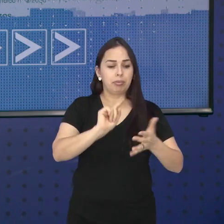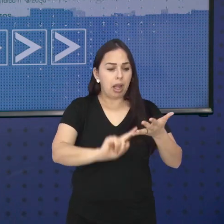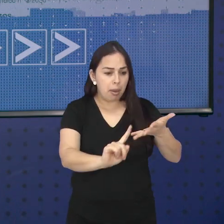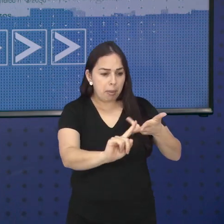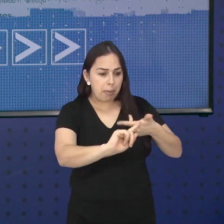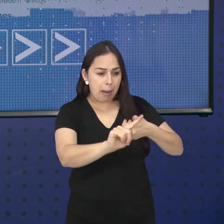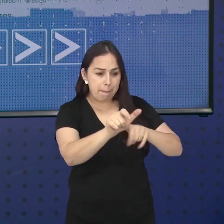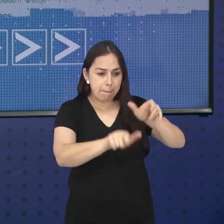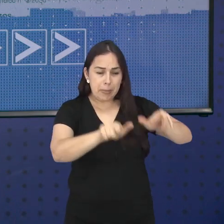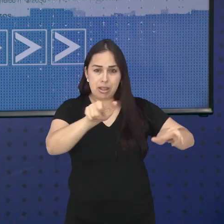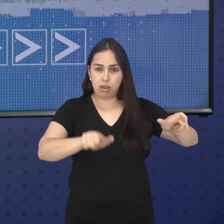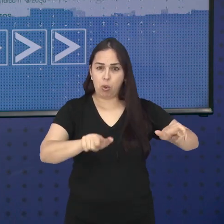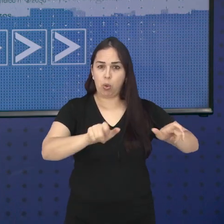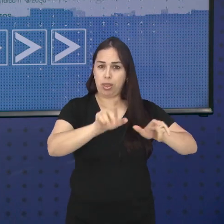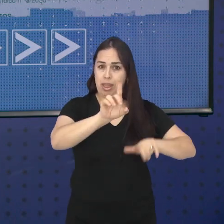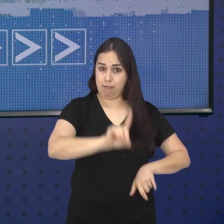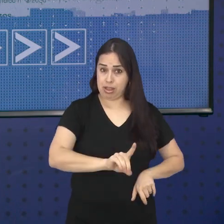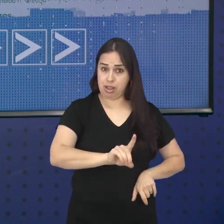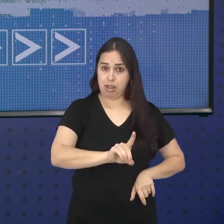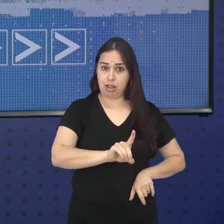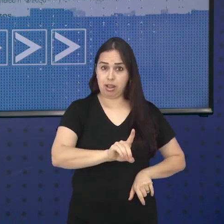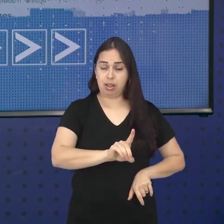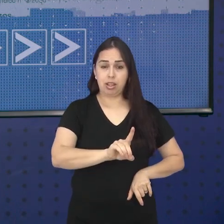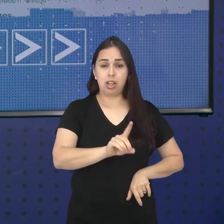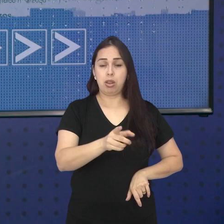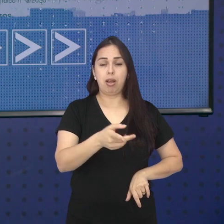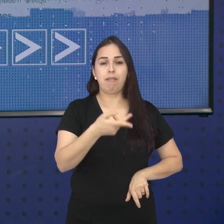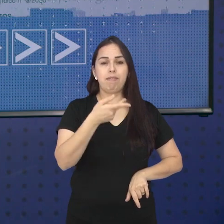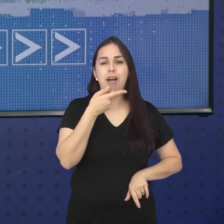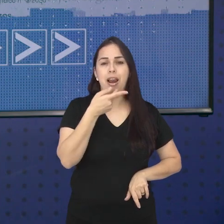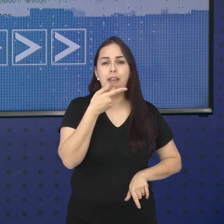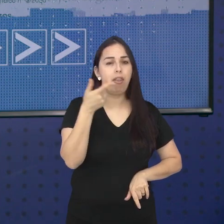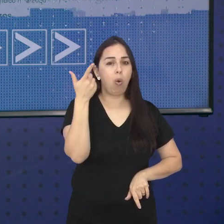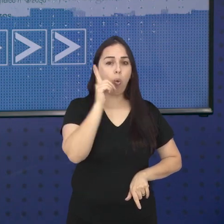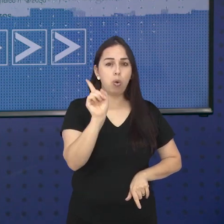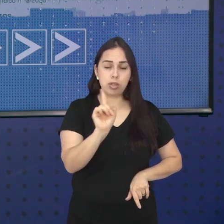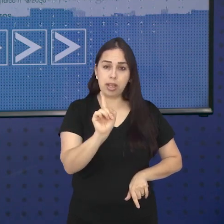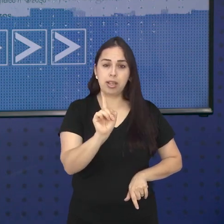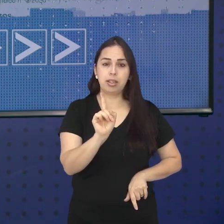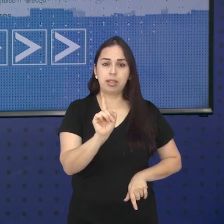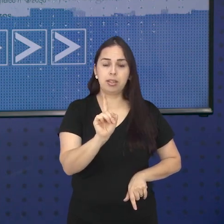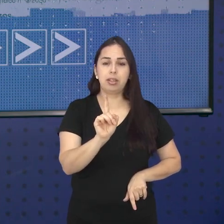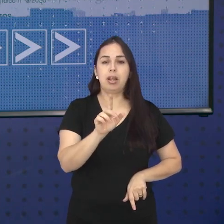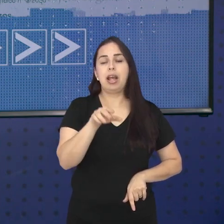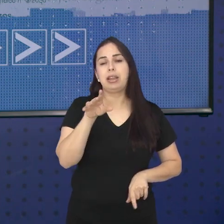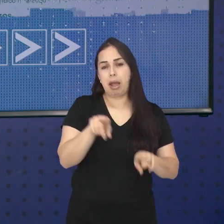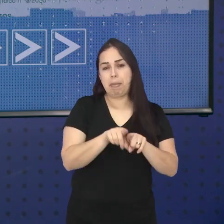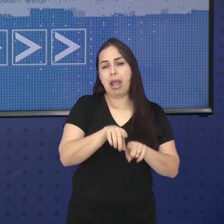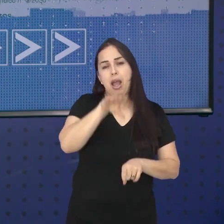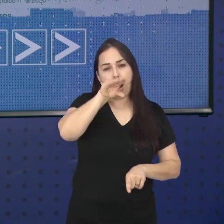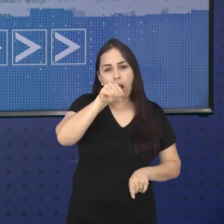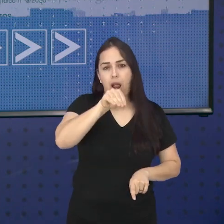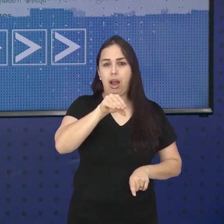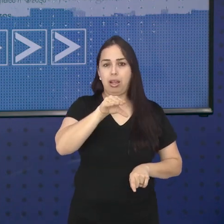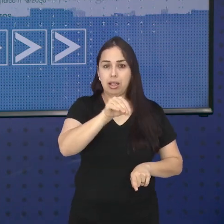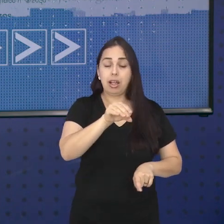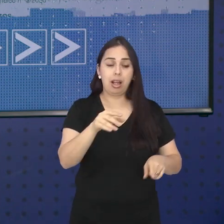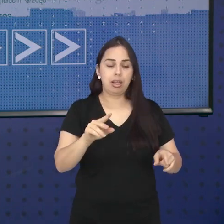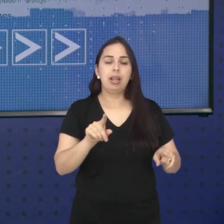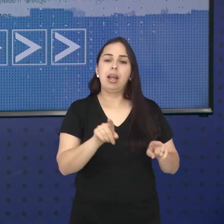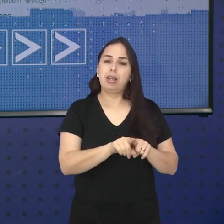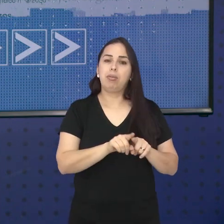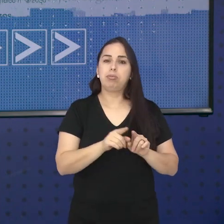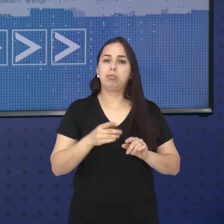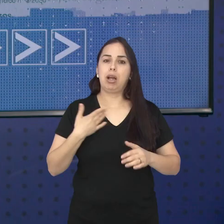cuidado para as necessidades de pessoas com deficiência de fluência na fala algo popularmente conhecido como gagueira vamos